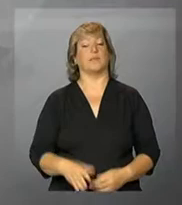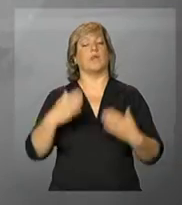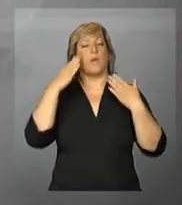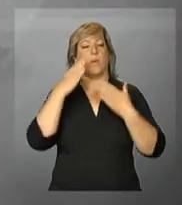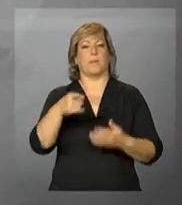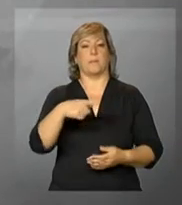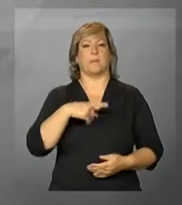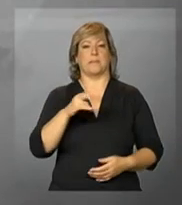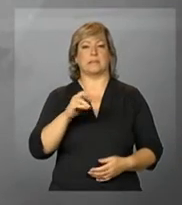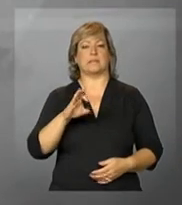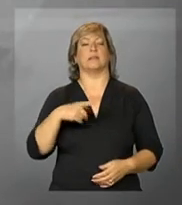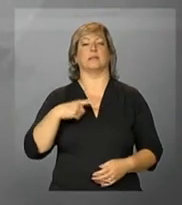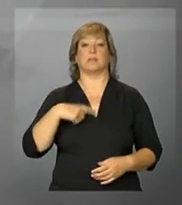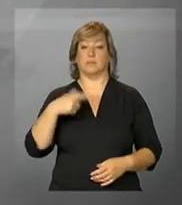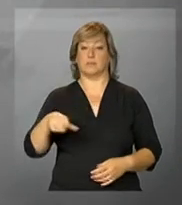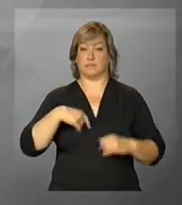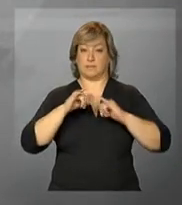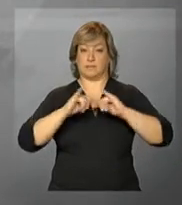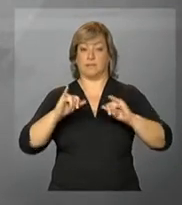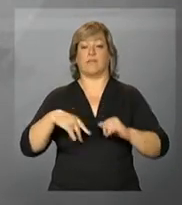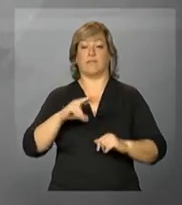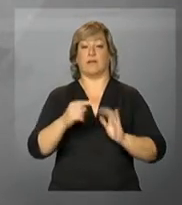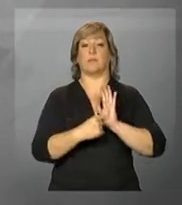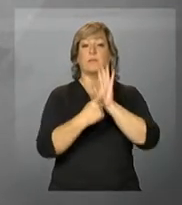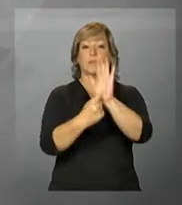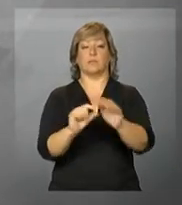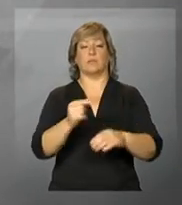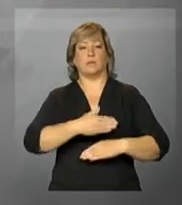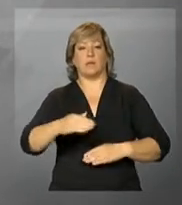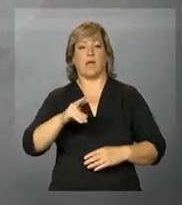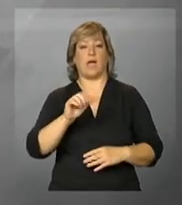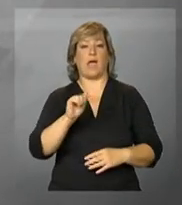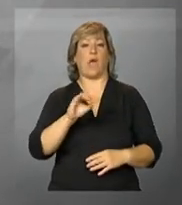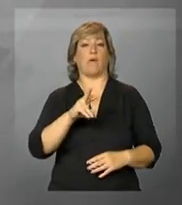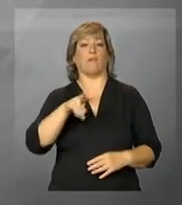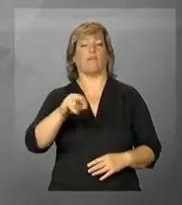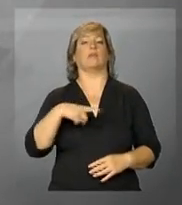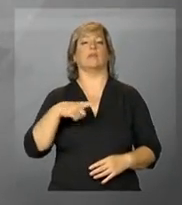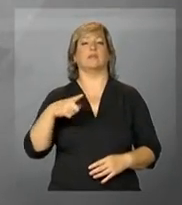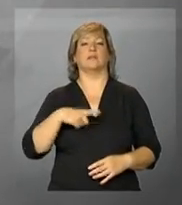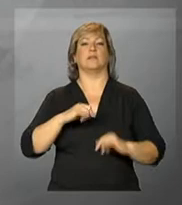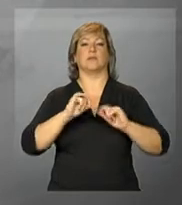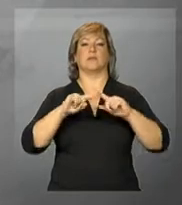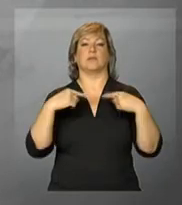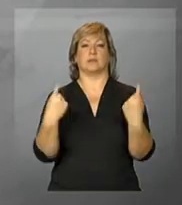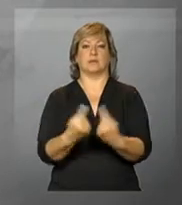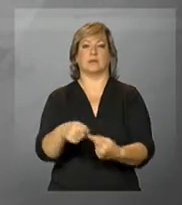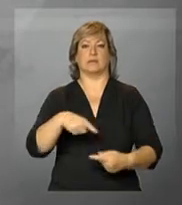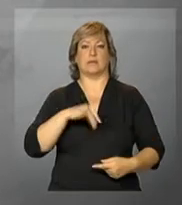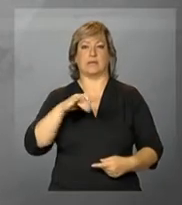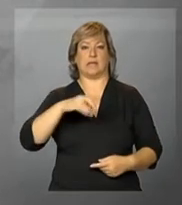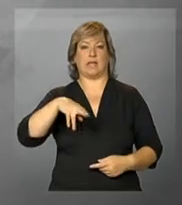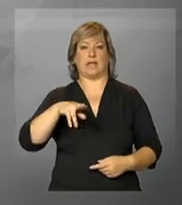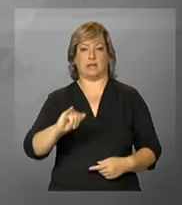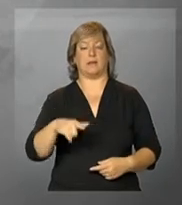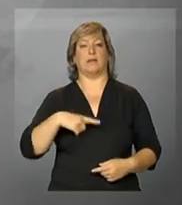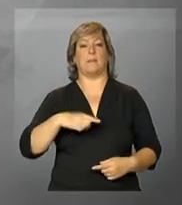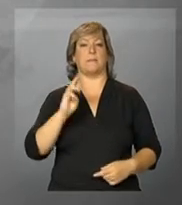Obrigada, Priscila. E logo mais a NBR vai transmitir ao vivo a cerimônia de inauguração das obras no Porto do Itaqui,